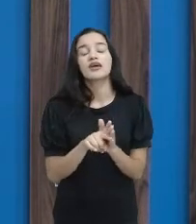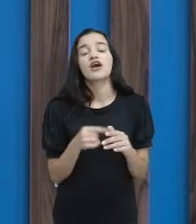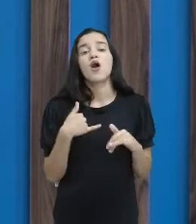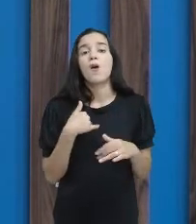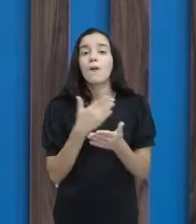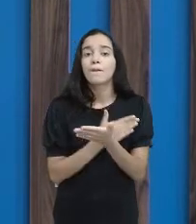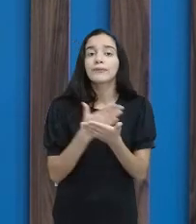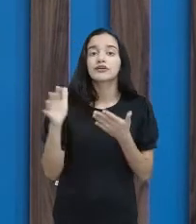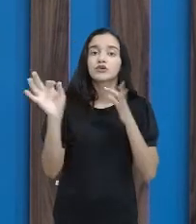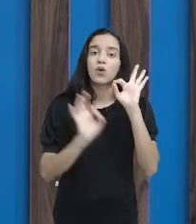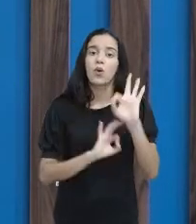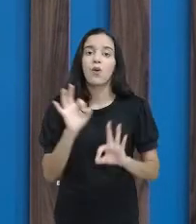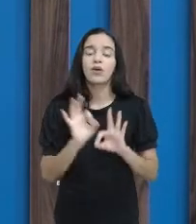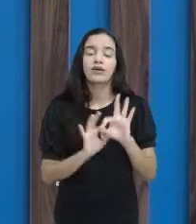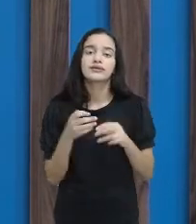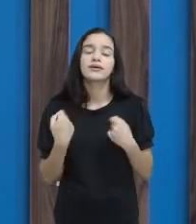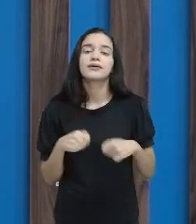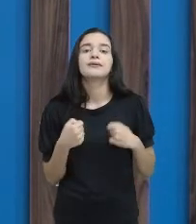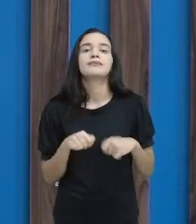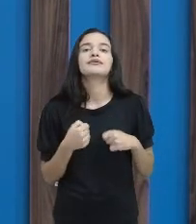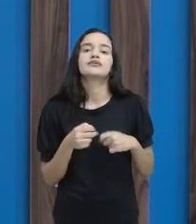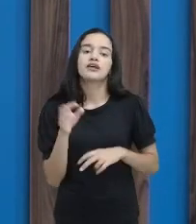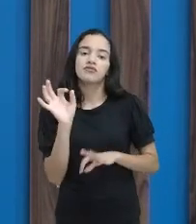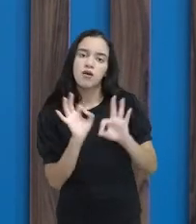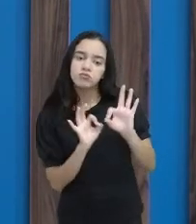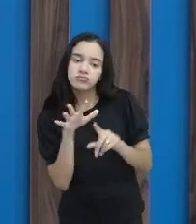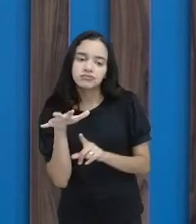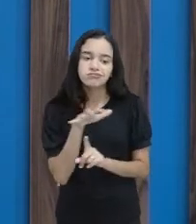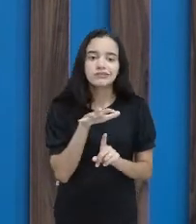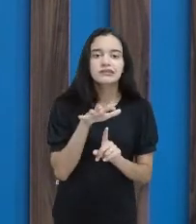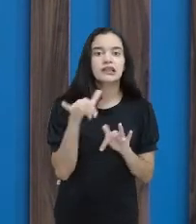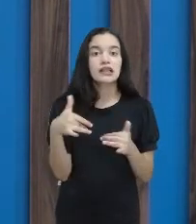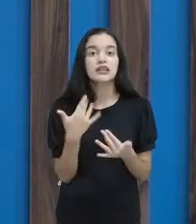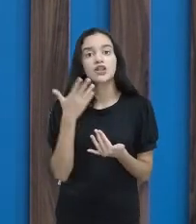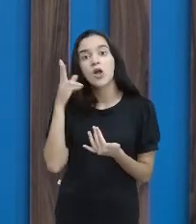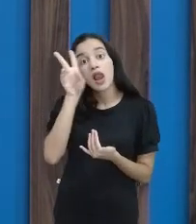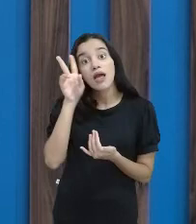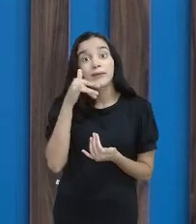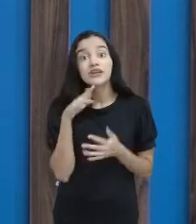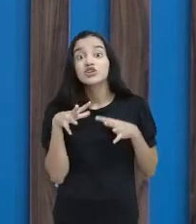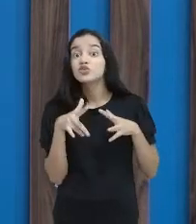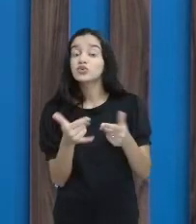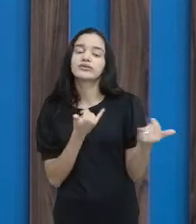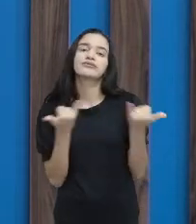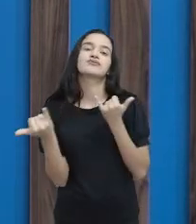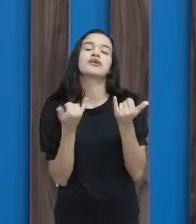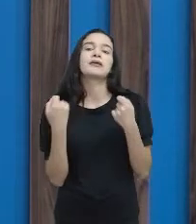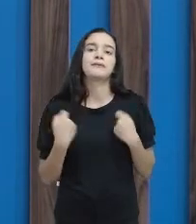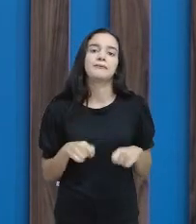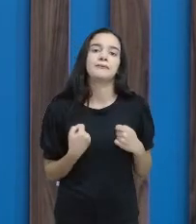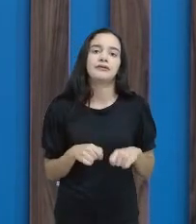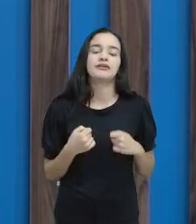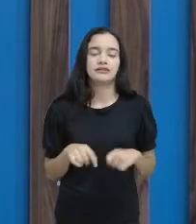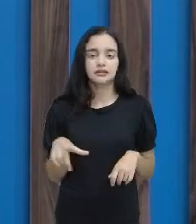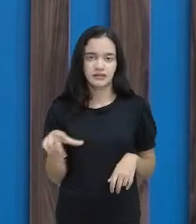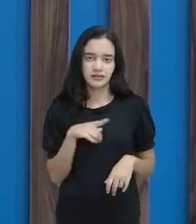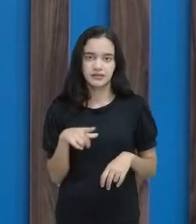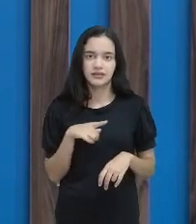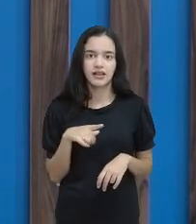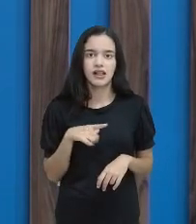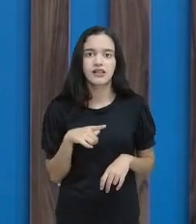eles precisavam no laboratório manipular e não lembrava de todas as informações. Então, eles precisavam de algo